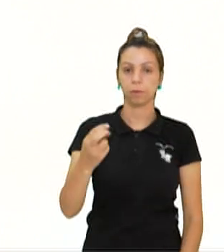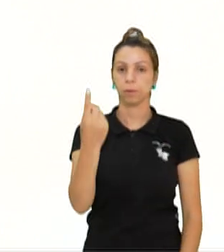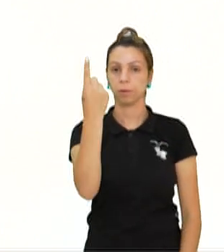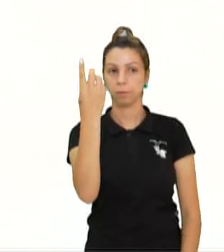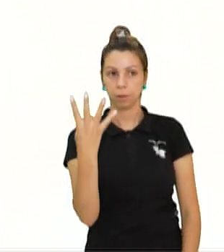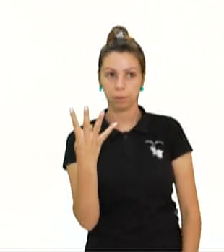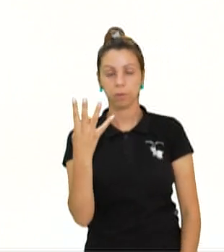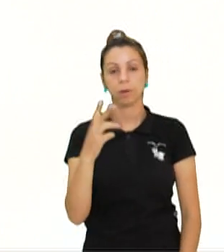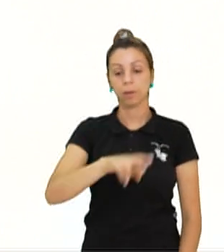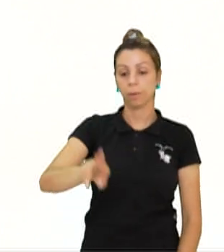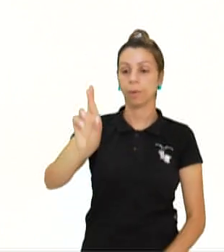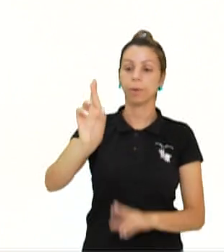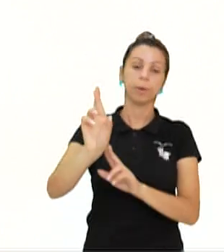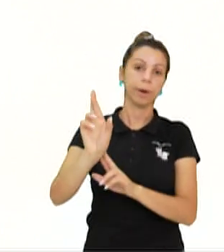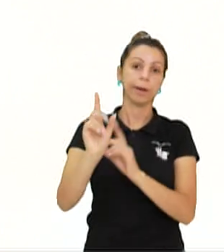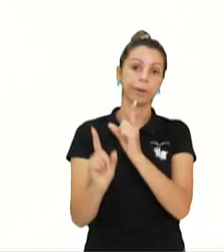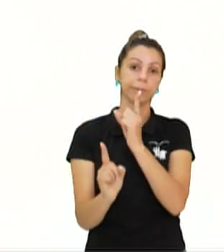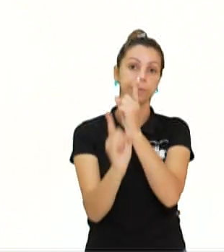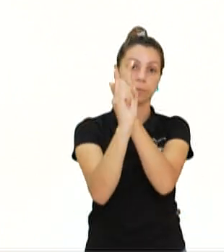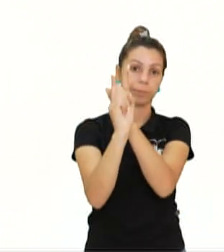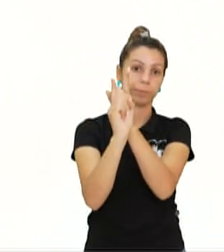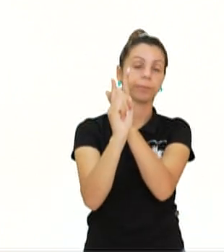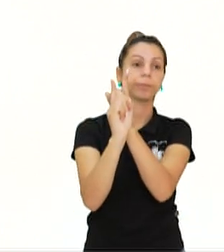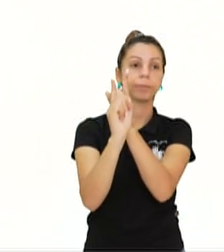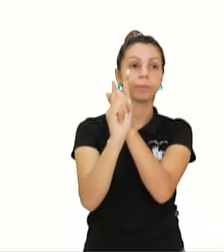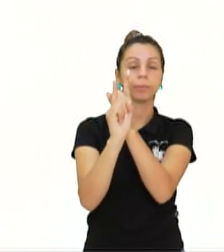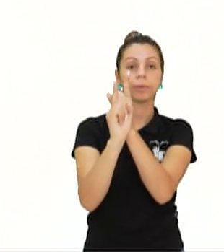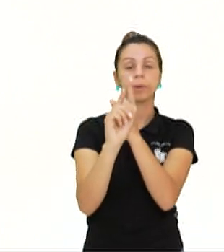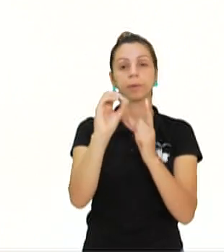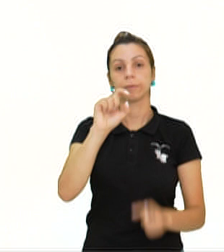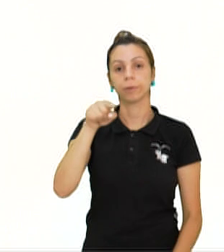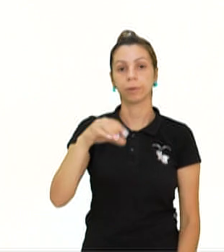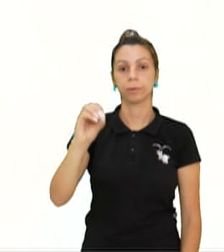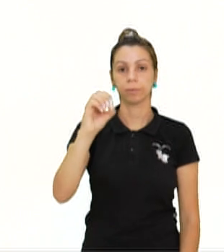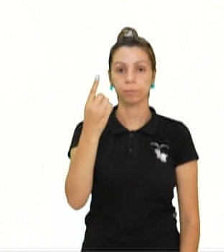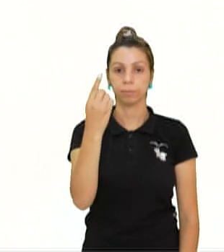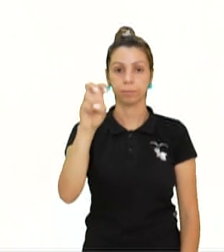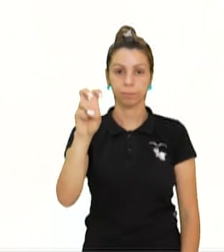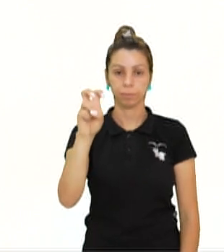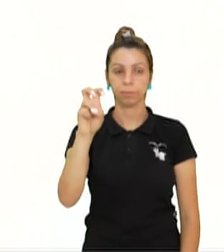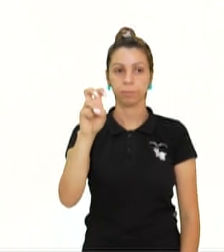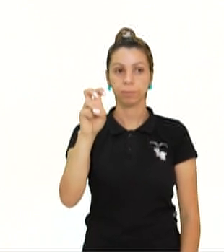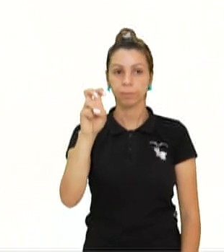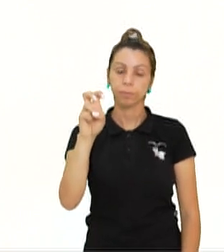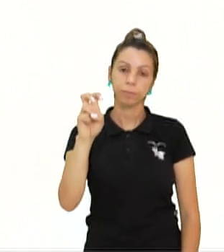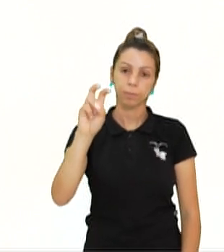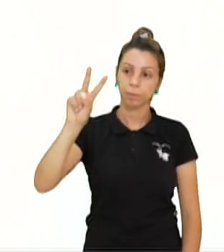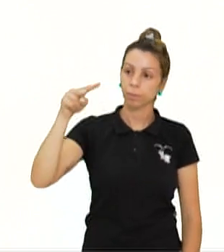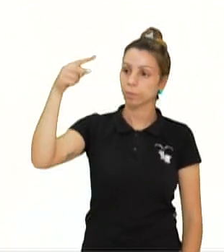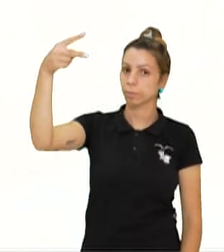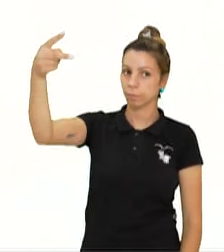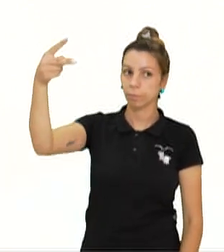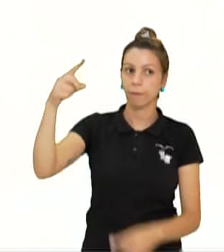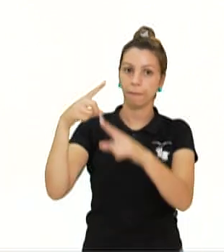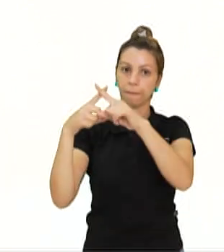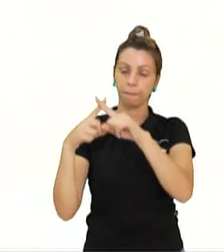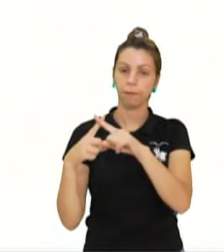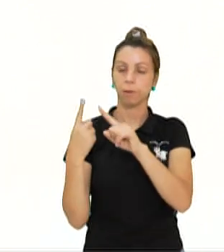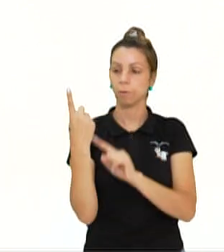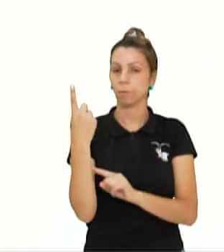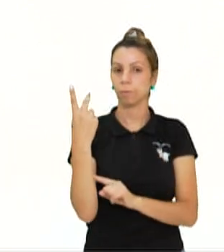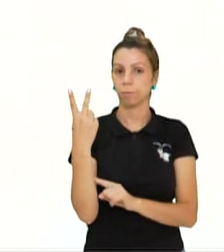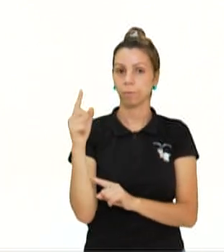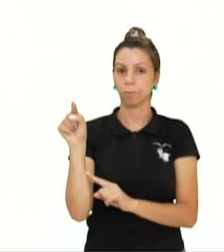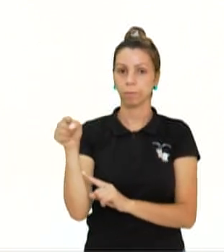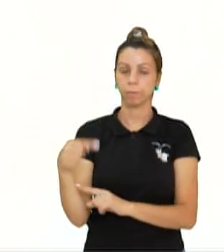O raio, a gente acabou de descobrir que o raio, transformando ele em metros, dá 0,015 elevado ao quadrado, multiplicado pela altura, como eu